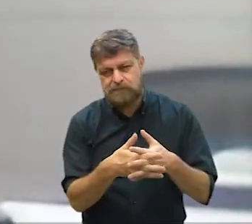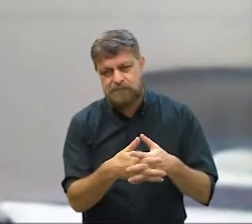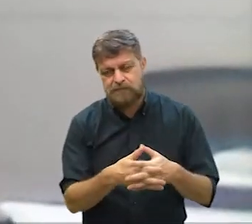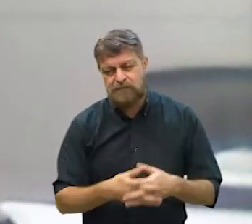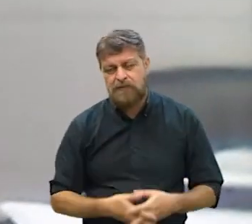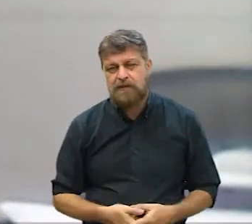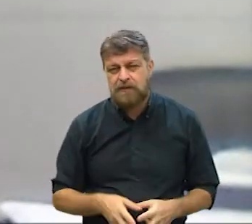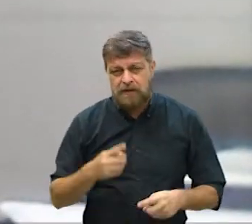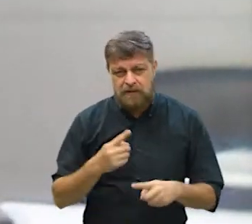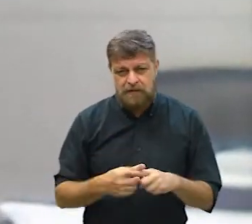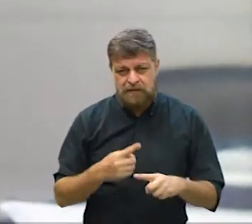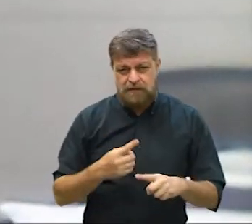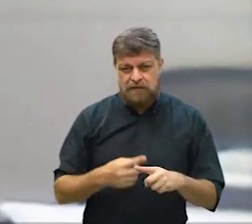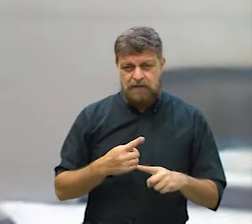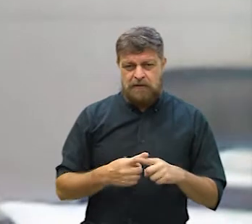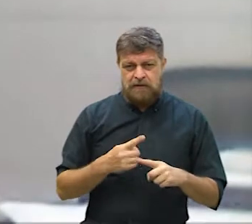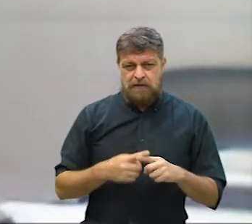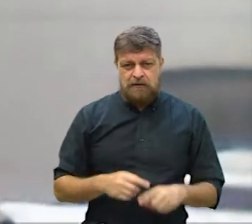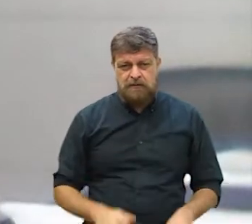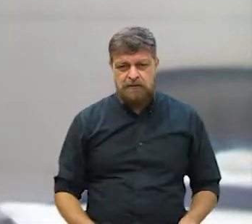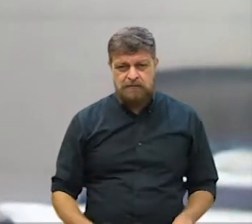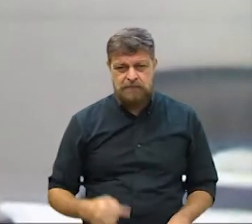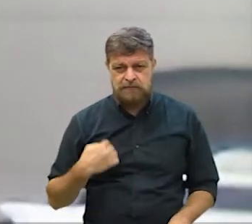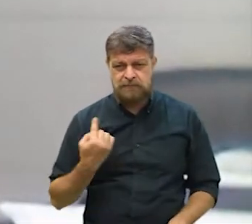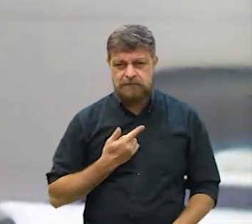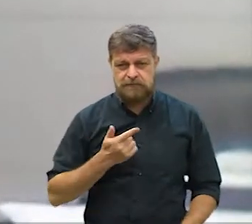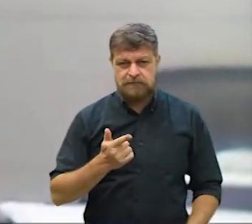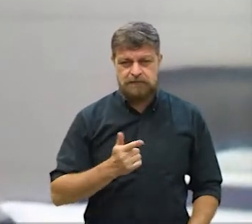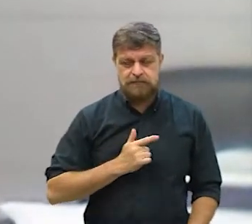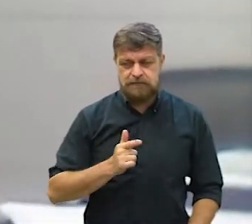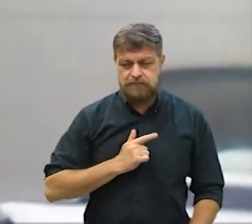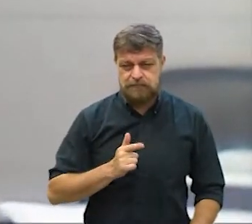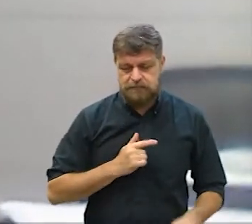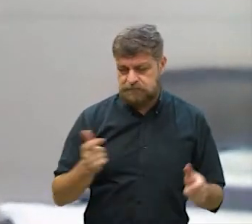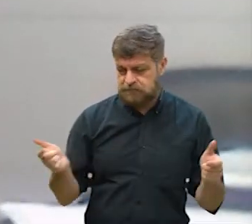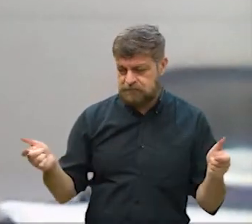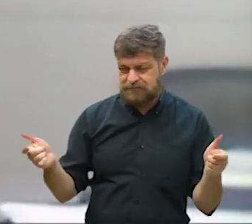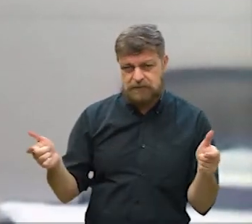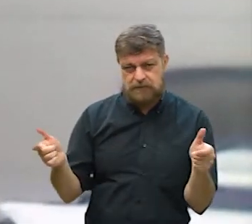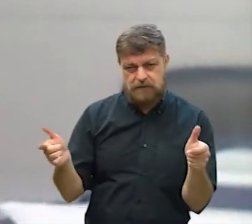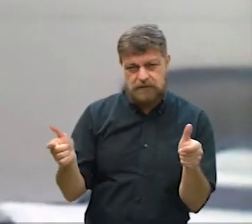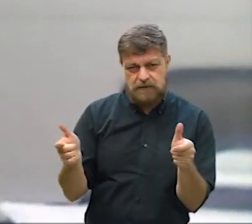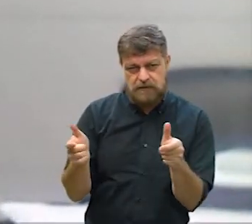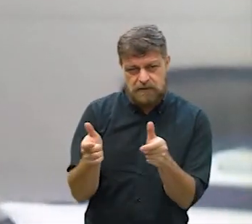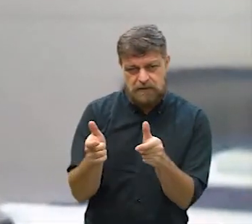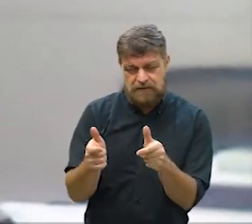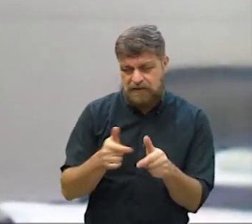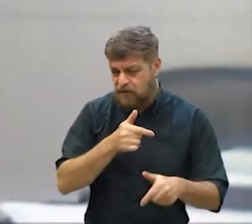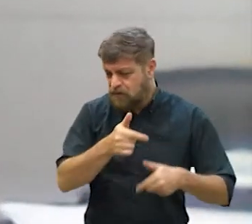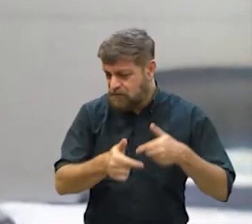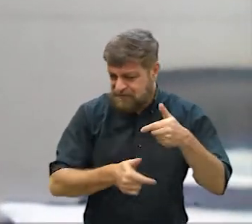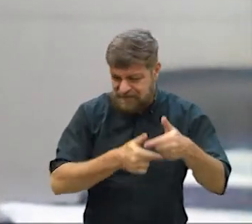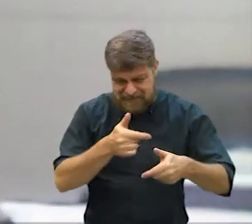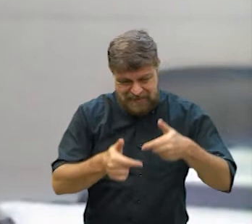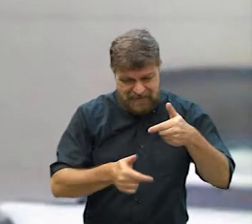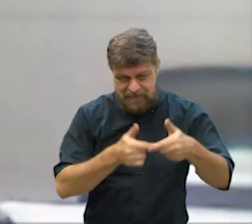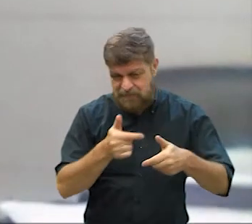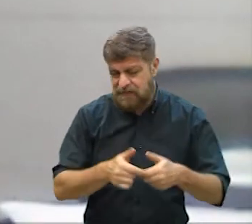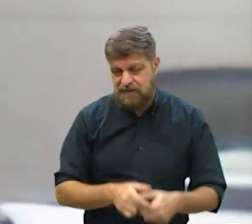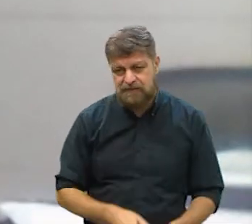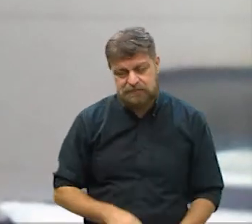Atrapalhou bastante, viu? Porque nós tivemos uma redução drástica da força de trabalho,